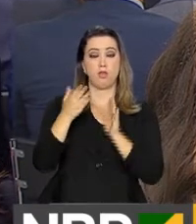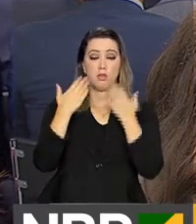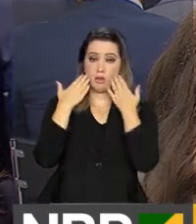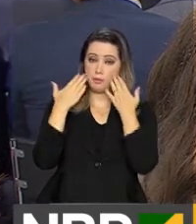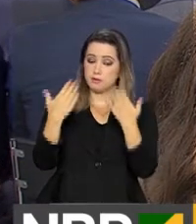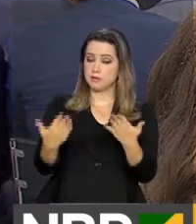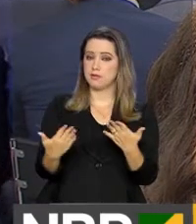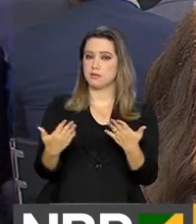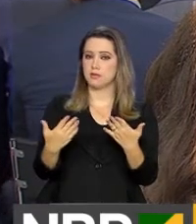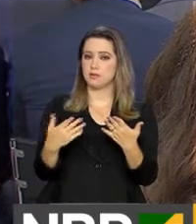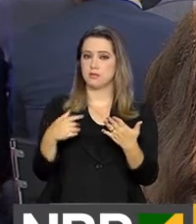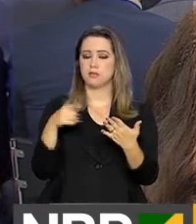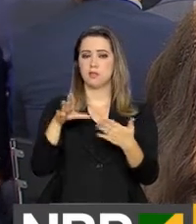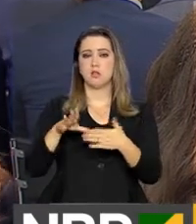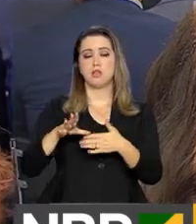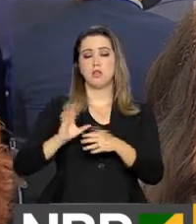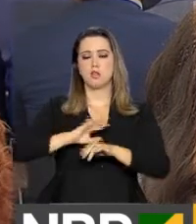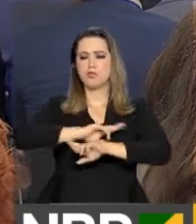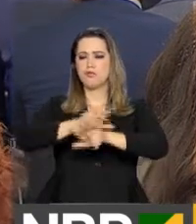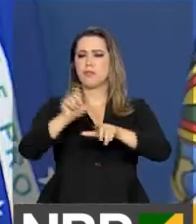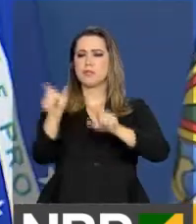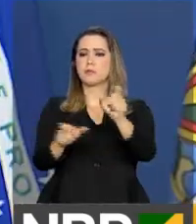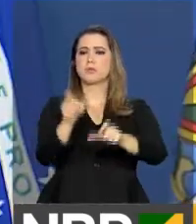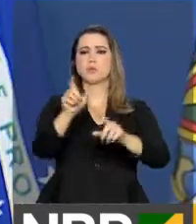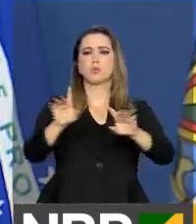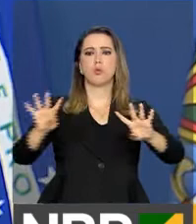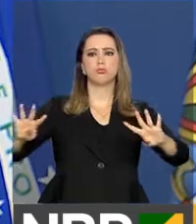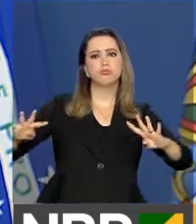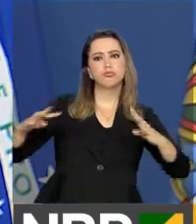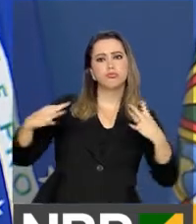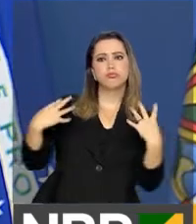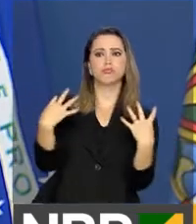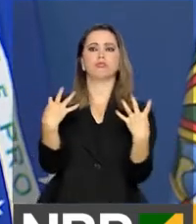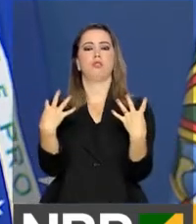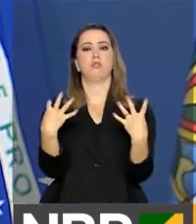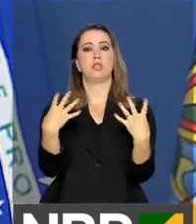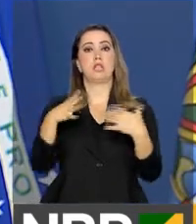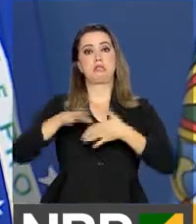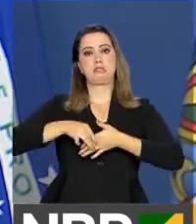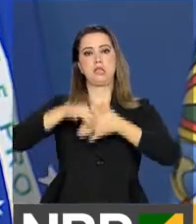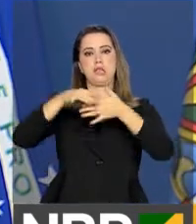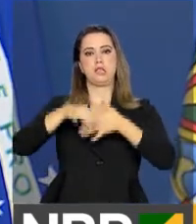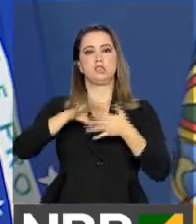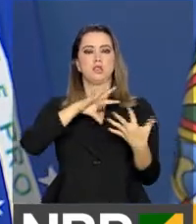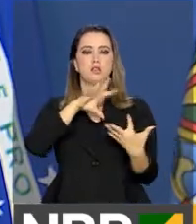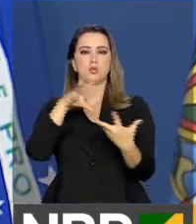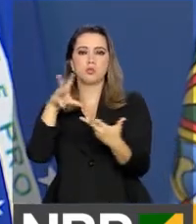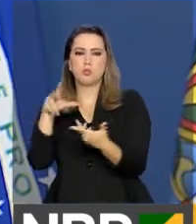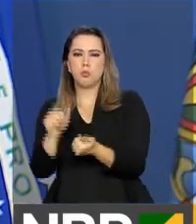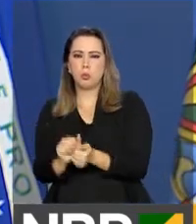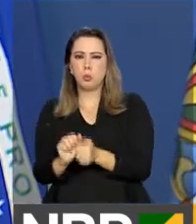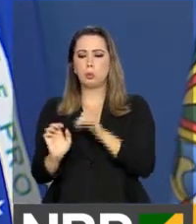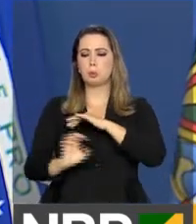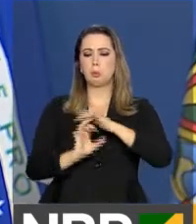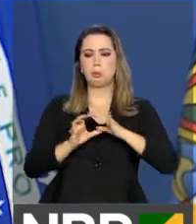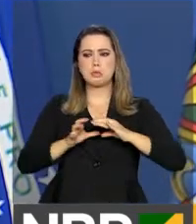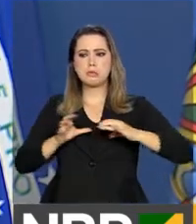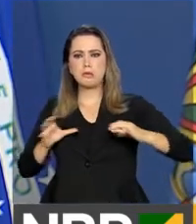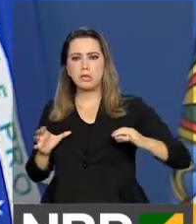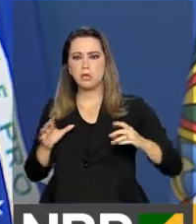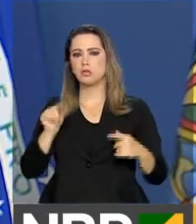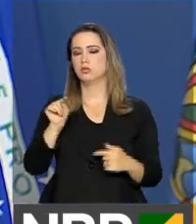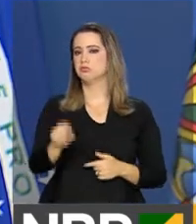a líderes mundiais a formadores de opinião ea grande investidores um